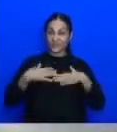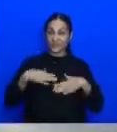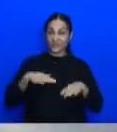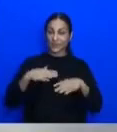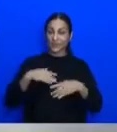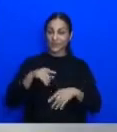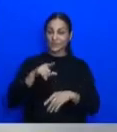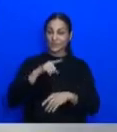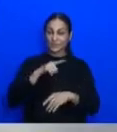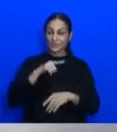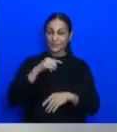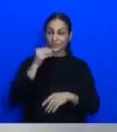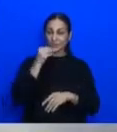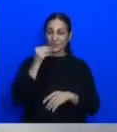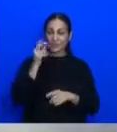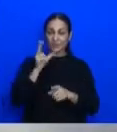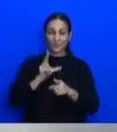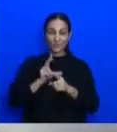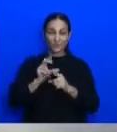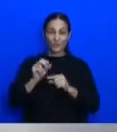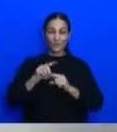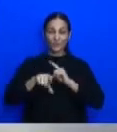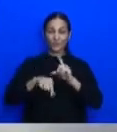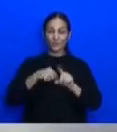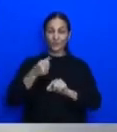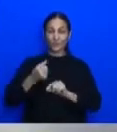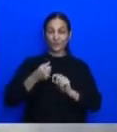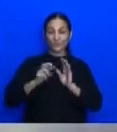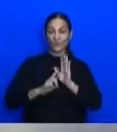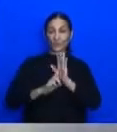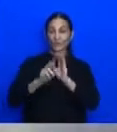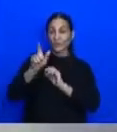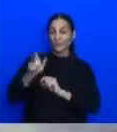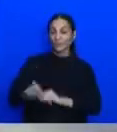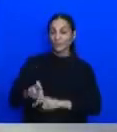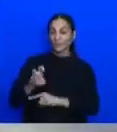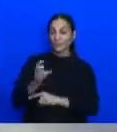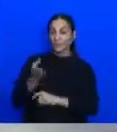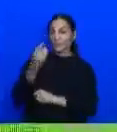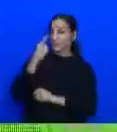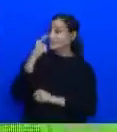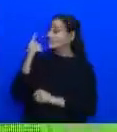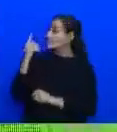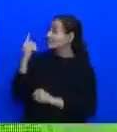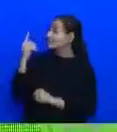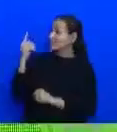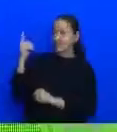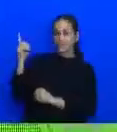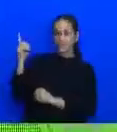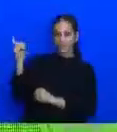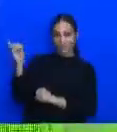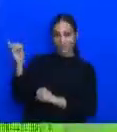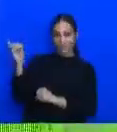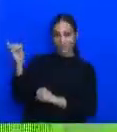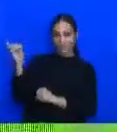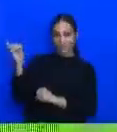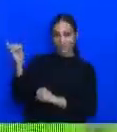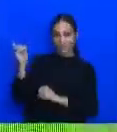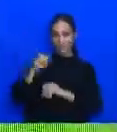Calma, você ainda tem chances. Agora sortearemos o número correspondente à coluna número 5. Bola posicionada,